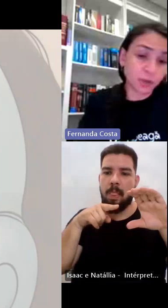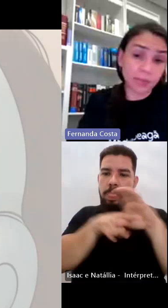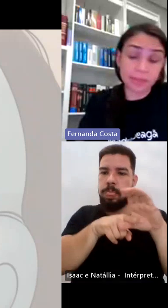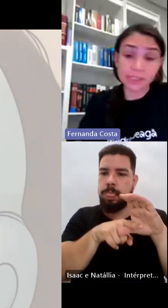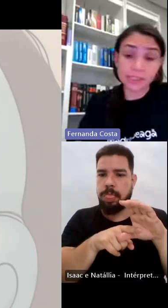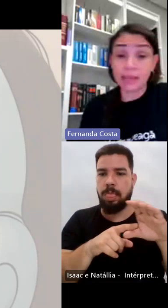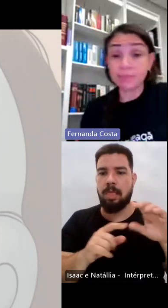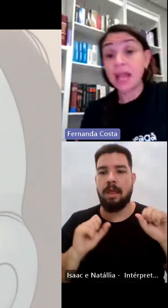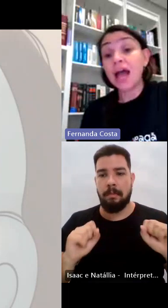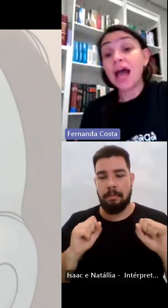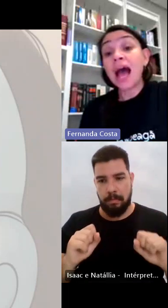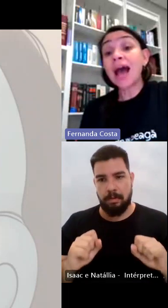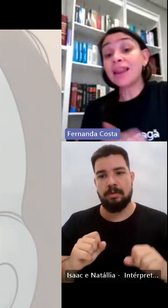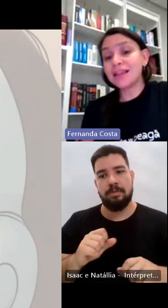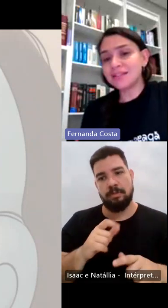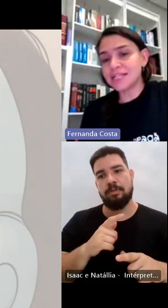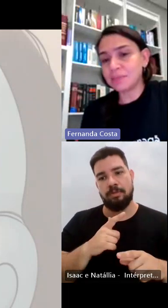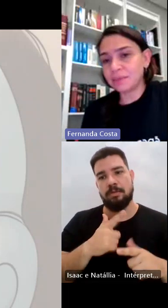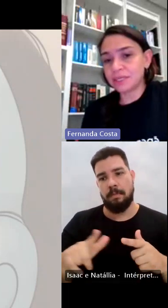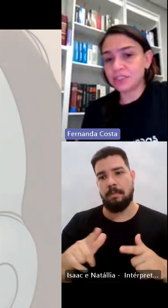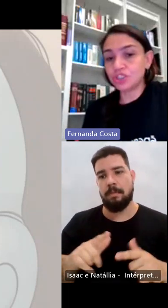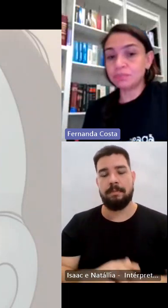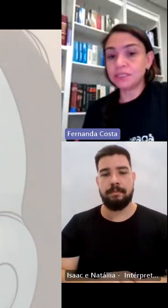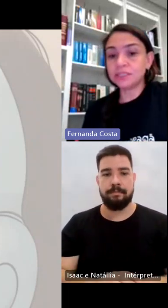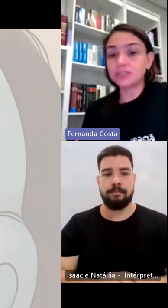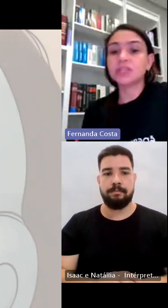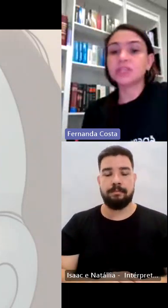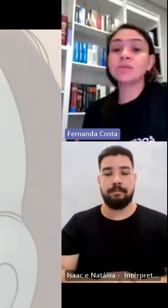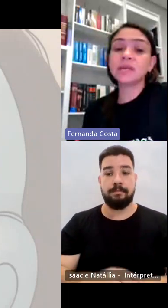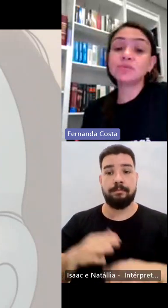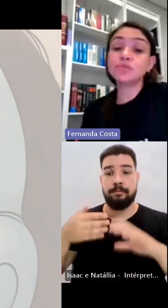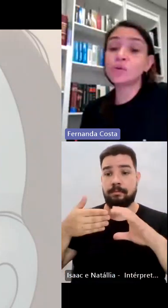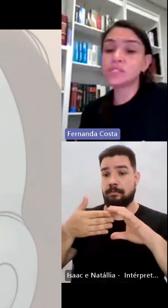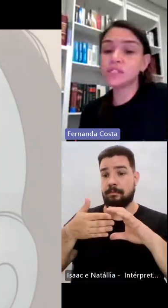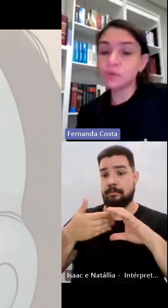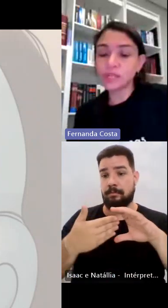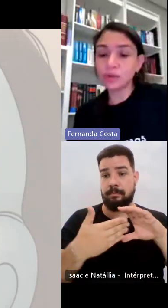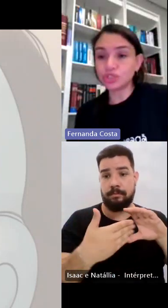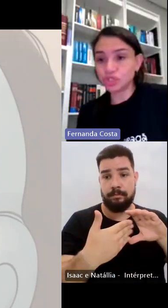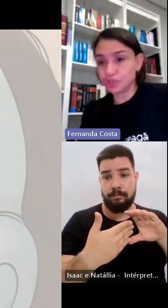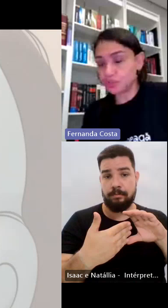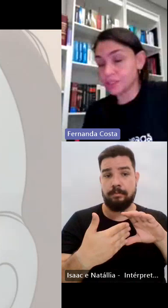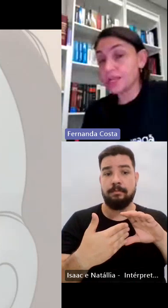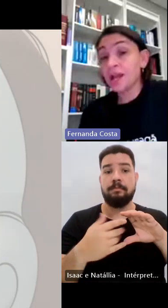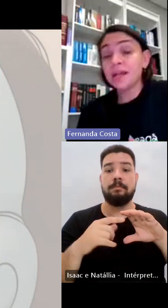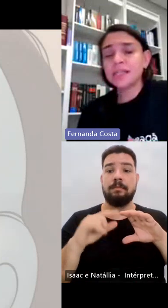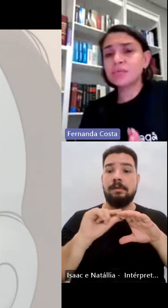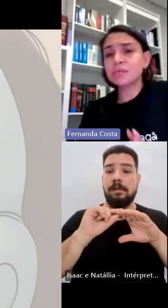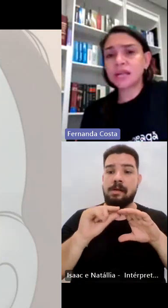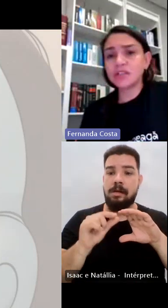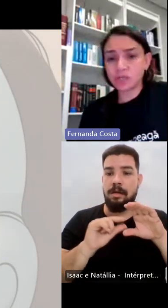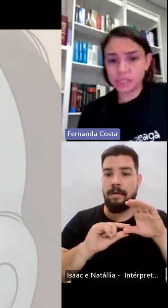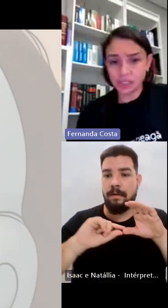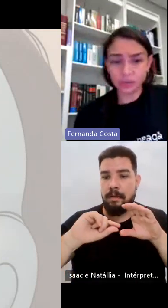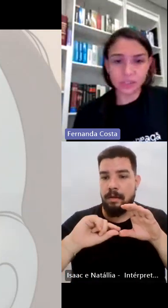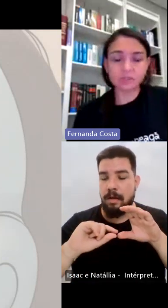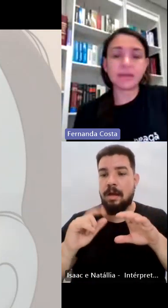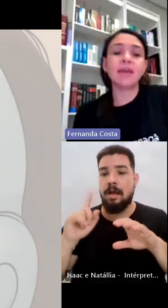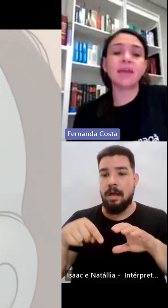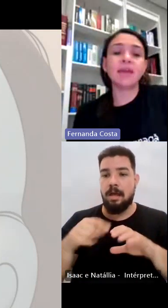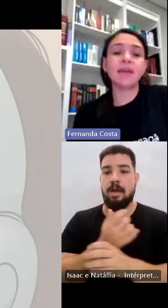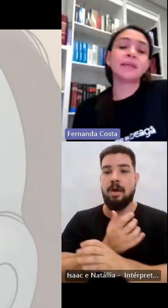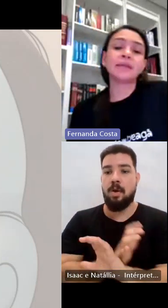teremos problemas também. Além dessa membrana timpânica, nós temos os ossículos auditivos, que são 3